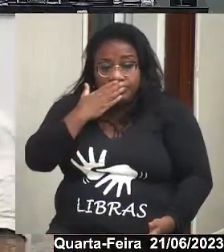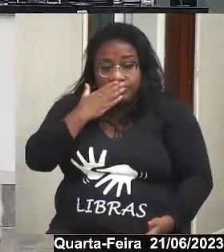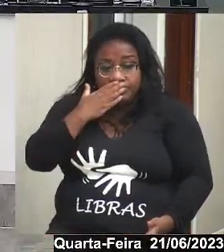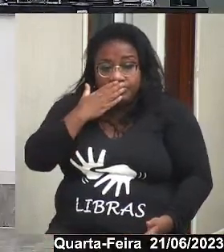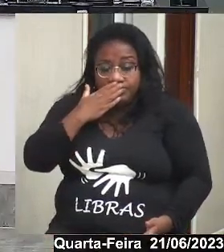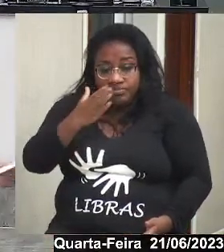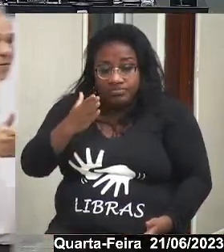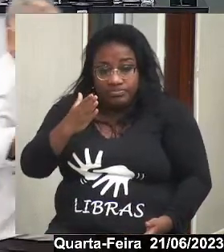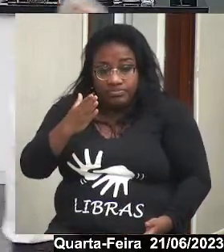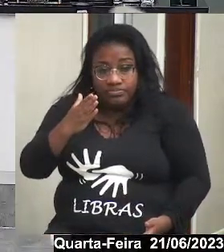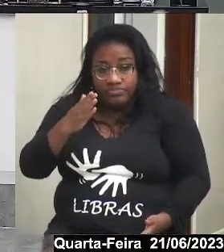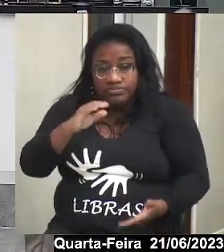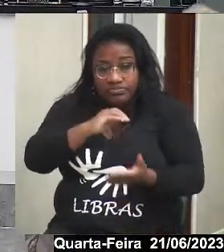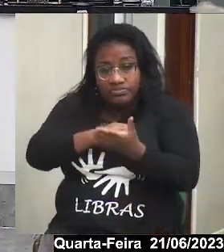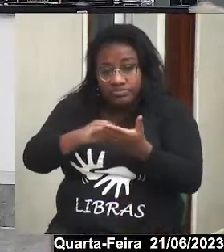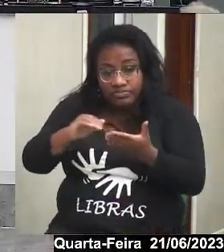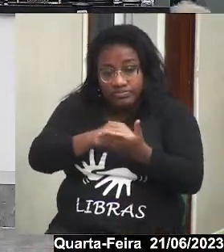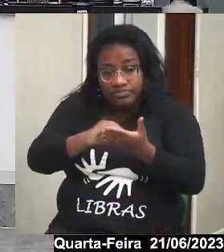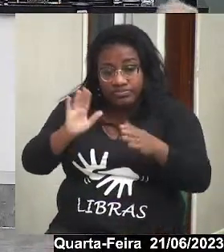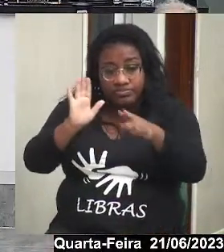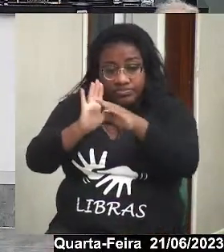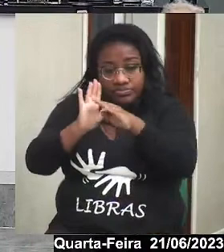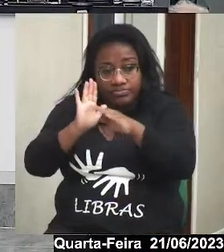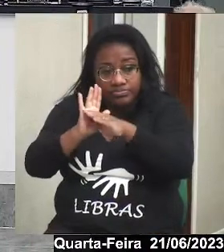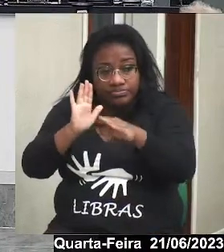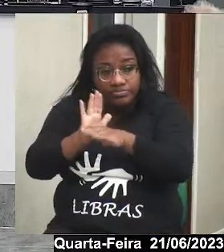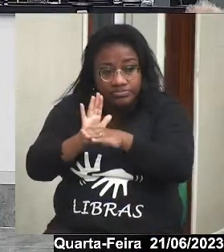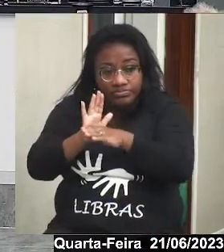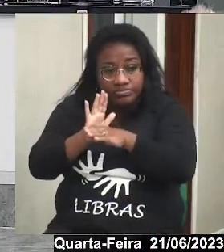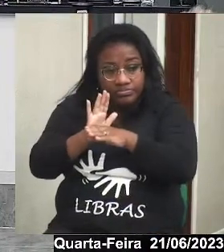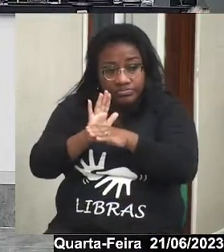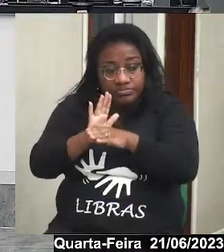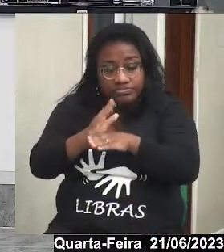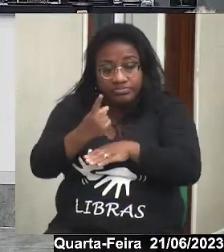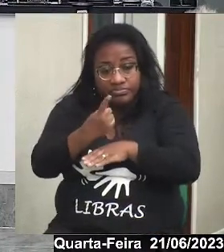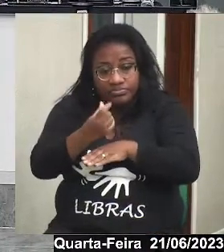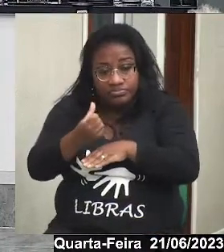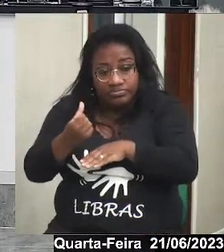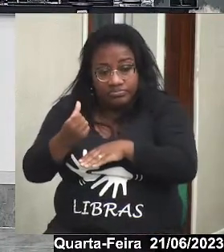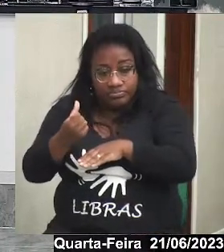Solicito ao senhor secretário que faça a leitura do projeto de lei complementar